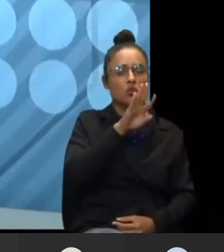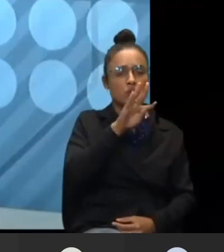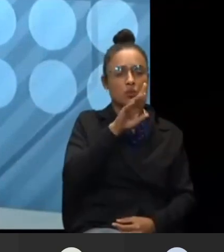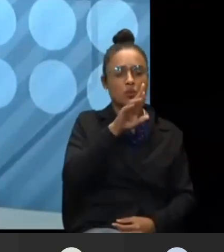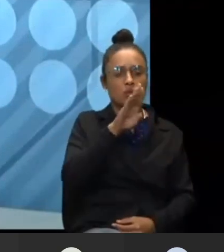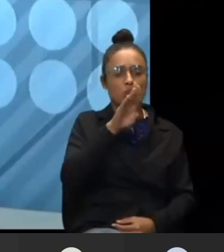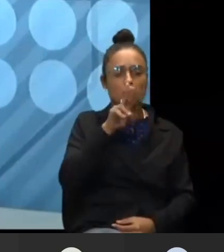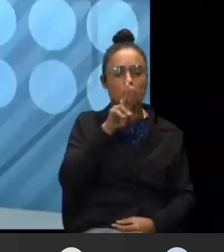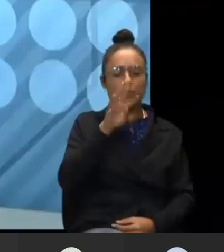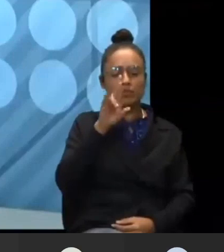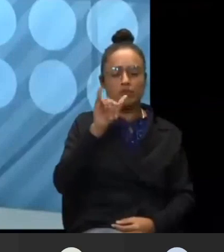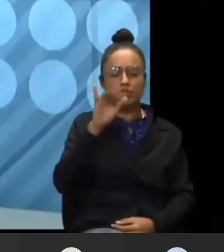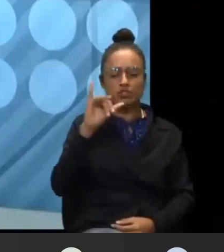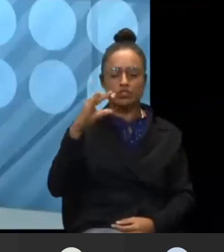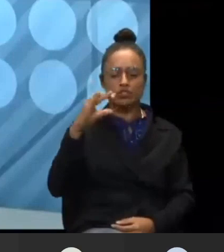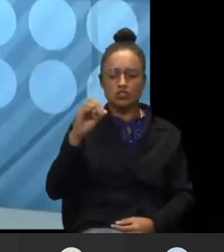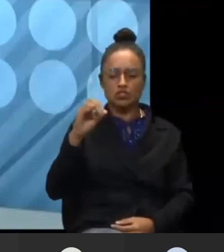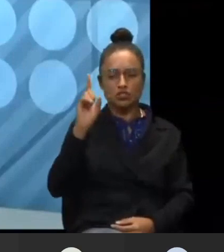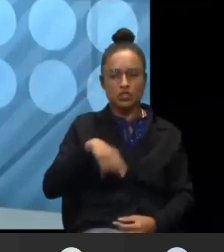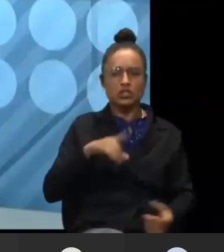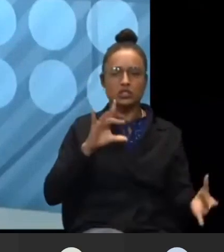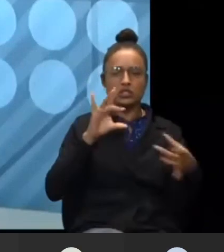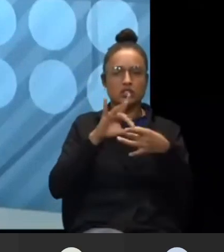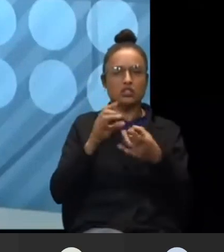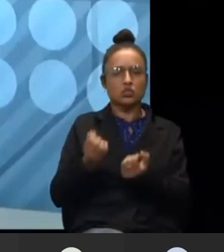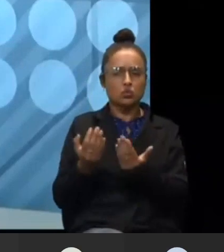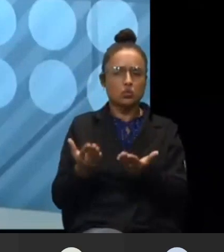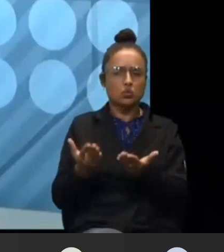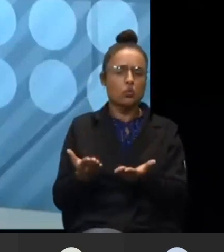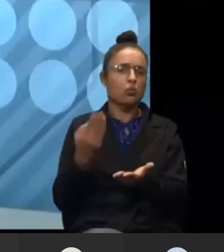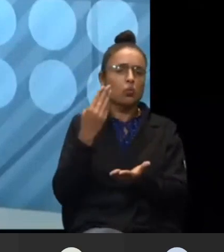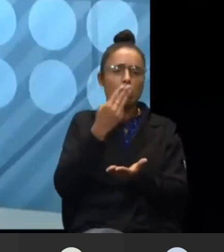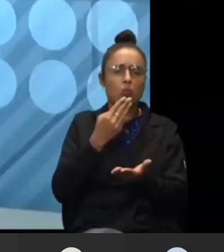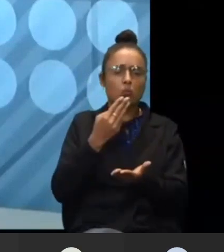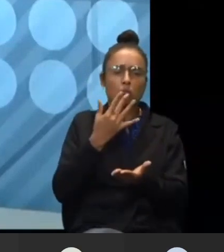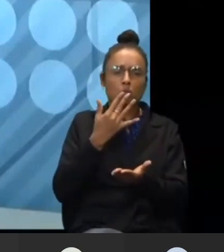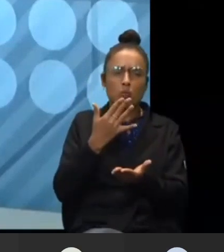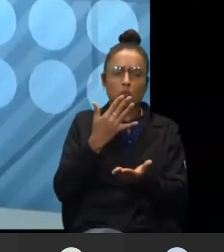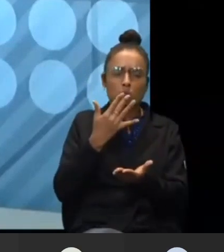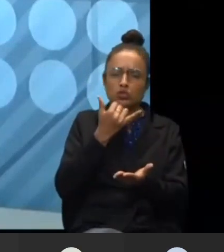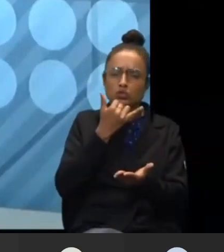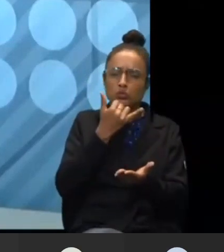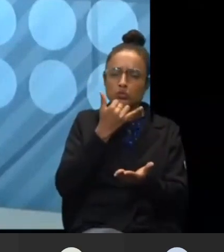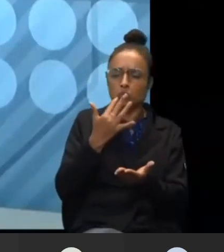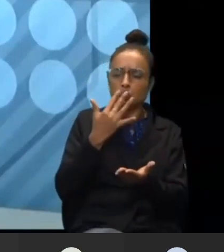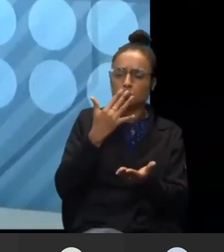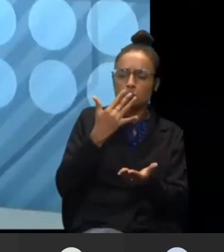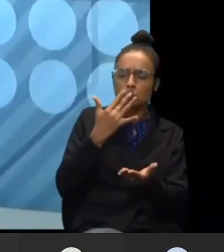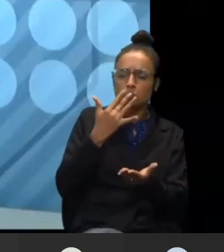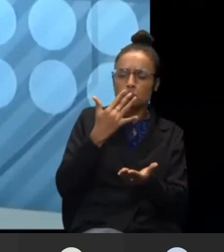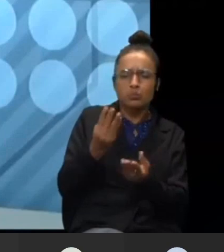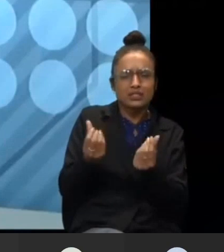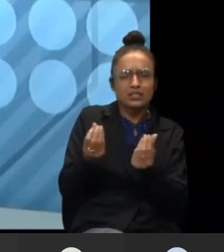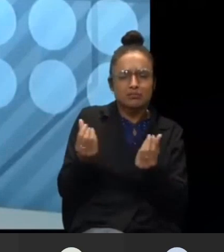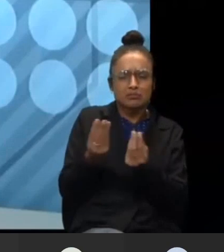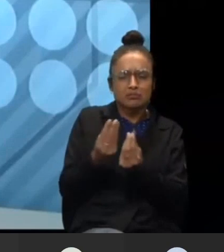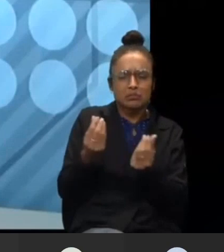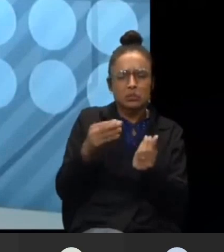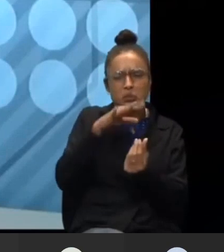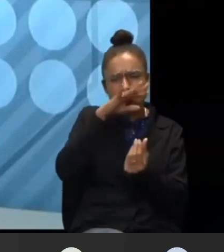queijo, ele é volátil, então ele favorece no odor, ele tem aquele odor, favorece no odor característico do queijo